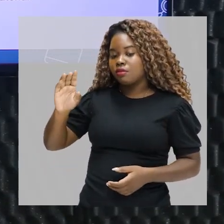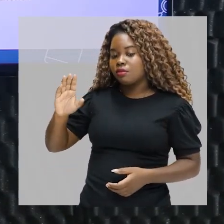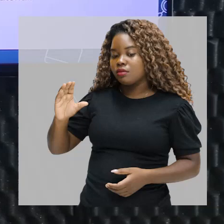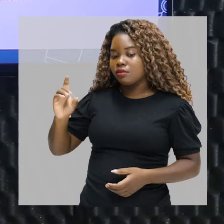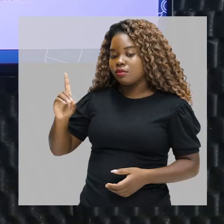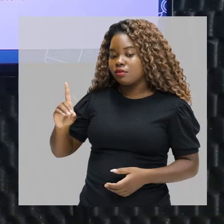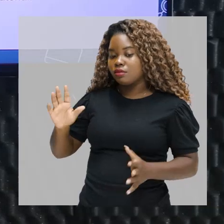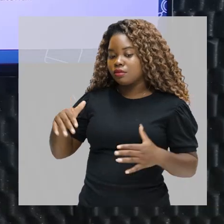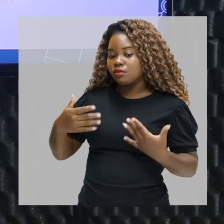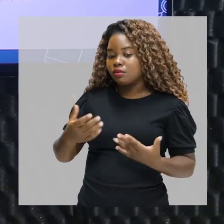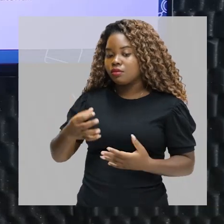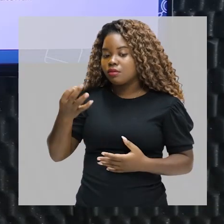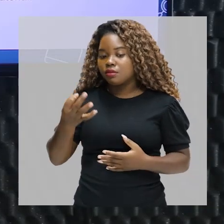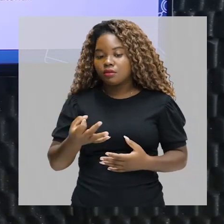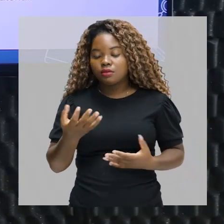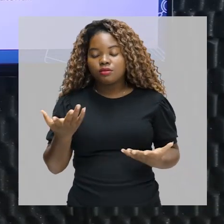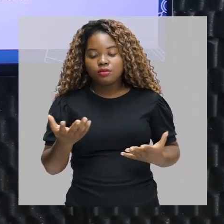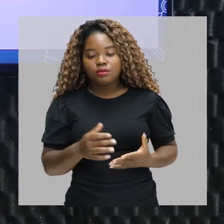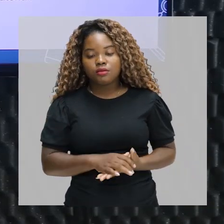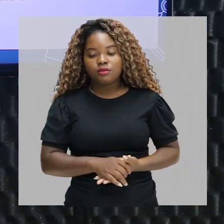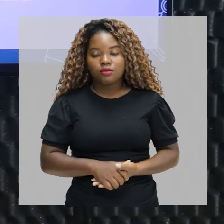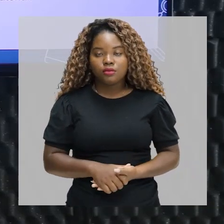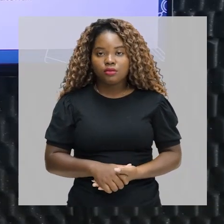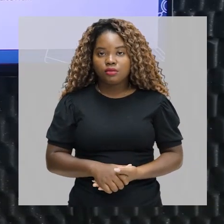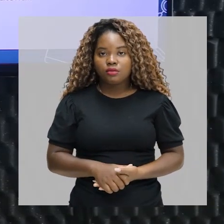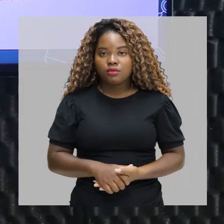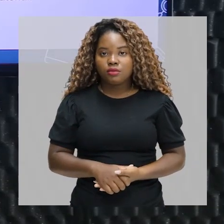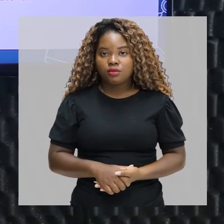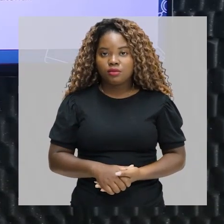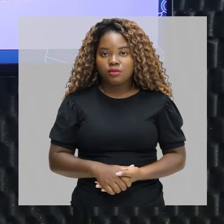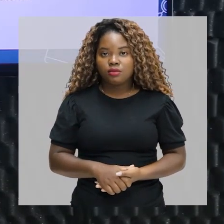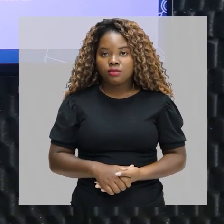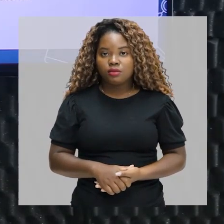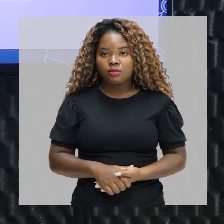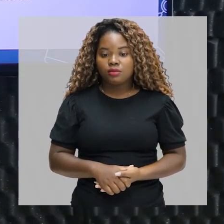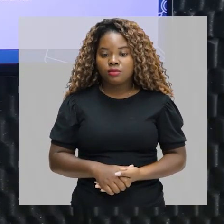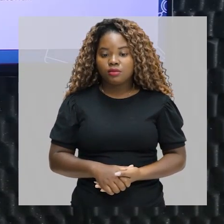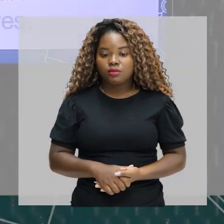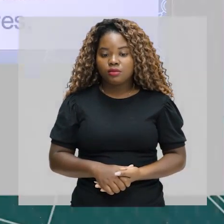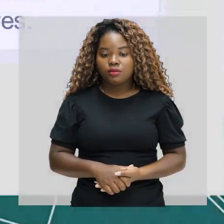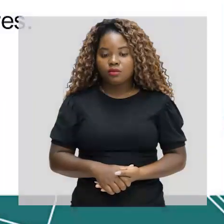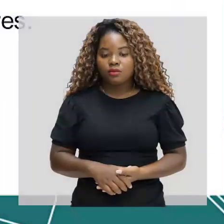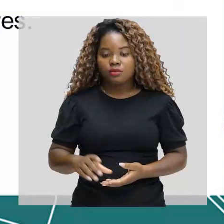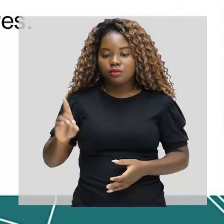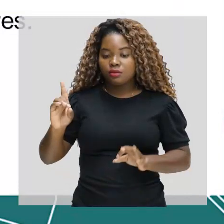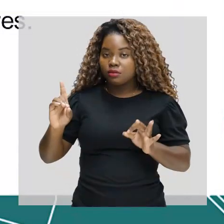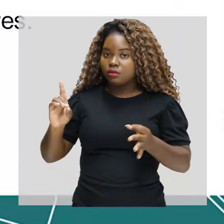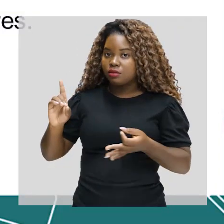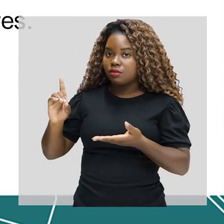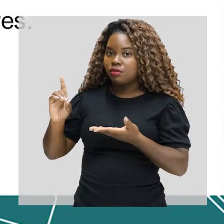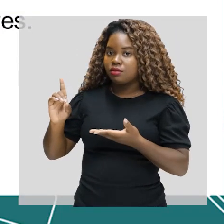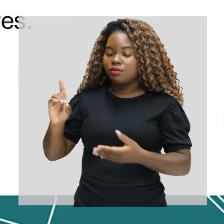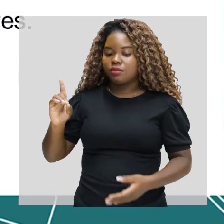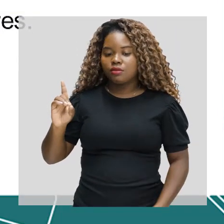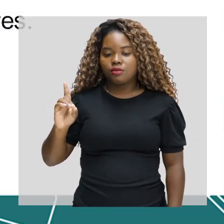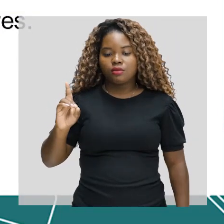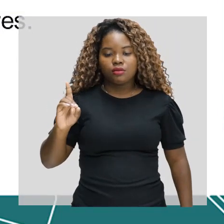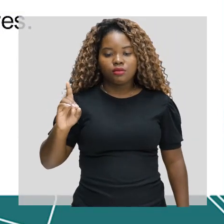as alternativas, qual que você acha que é a opção correta? Certo? Vamos ver qual é? Opção correta, letra